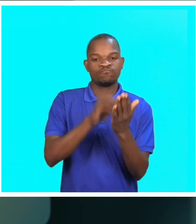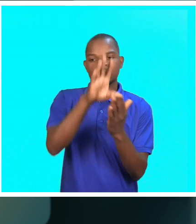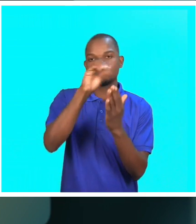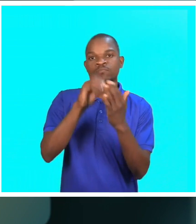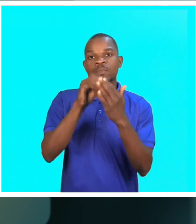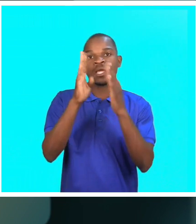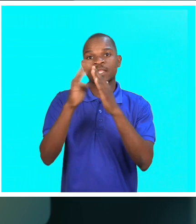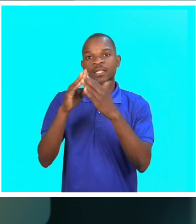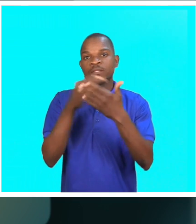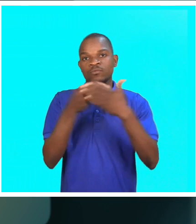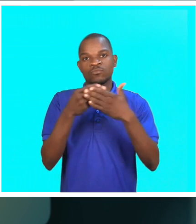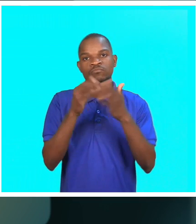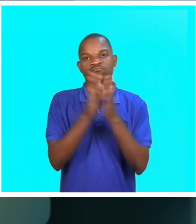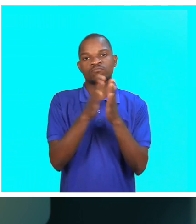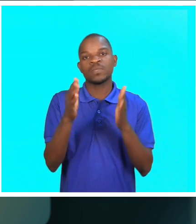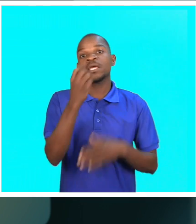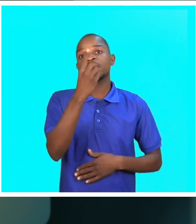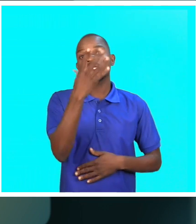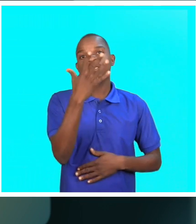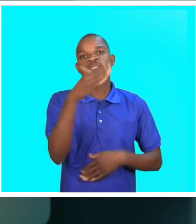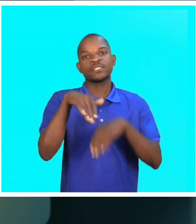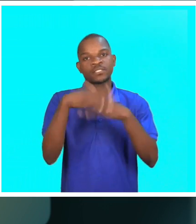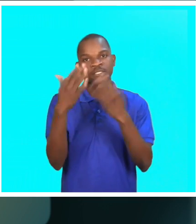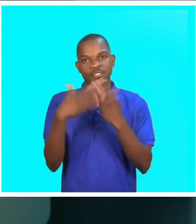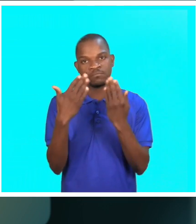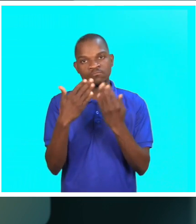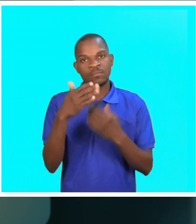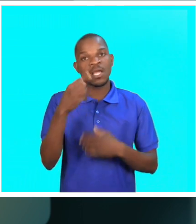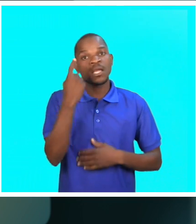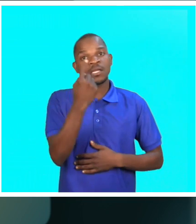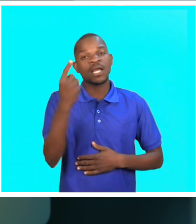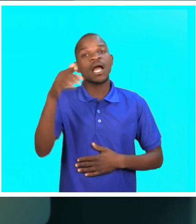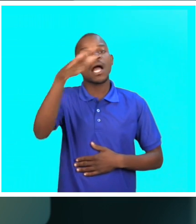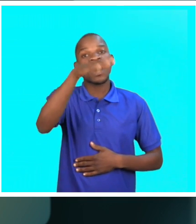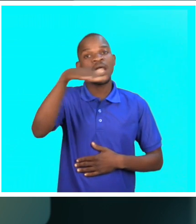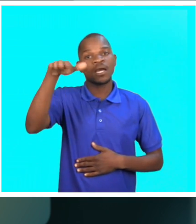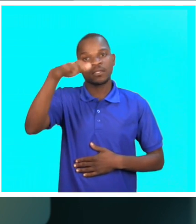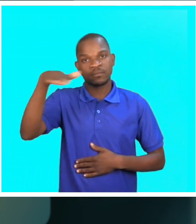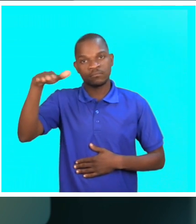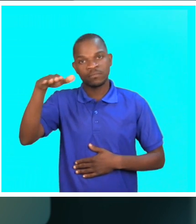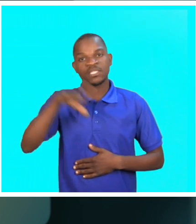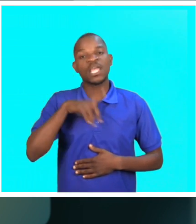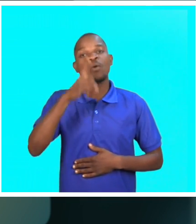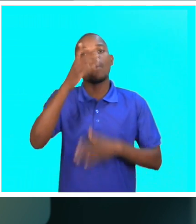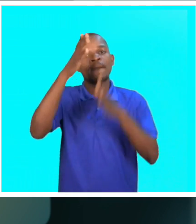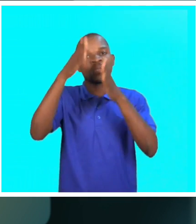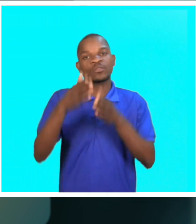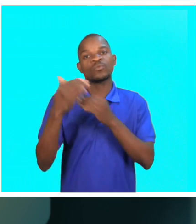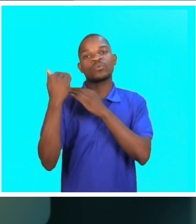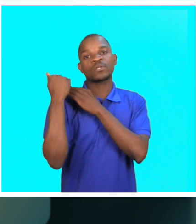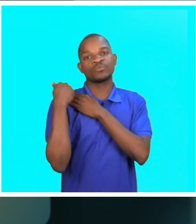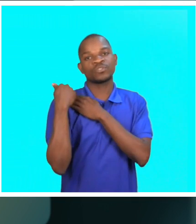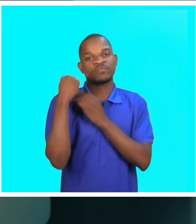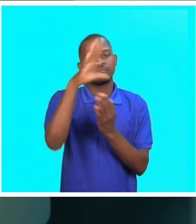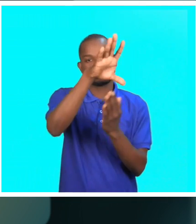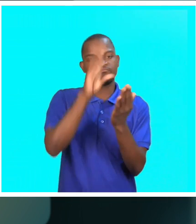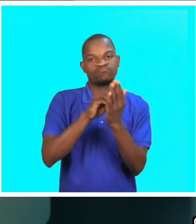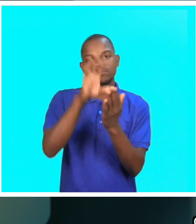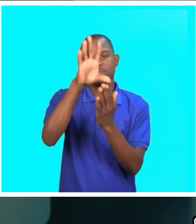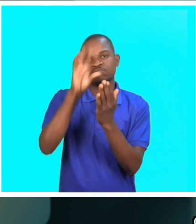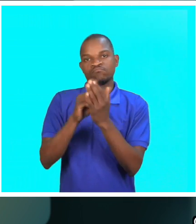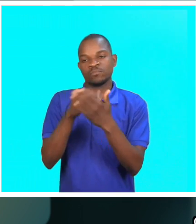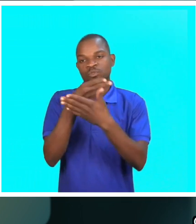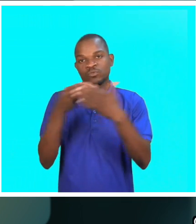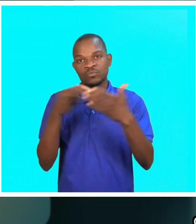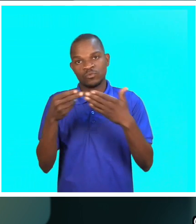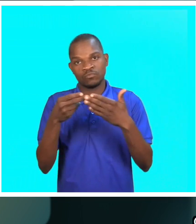O recenseamento vai durar 15 dias. Em cada área de enumeração, há de haver um agente recenseador que vai